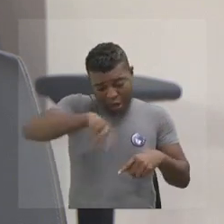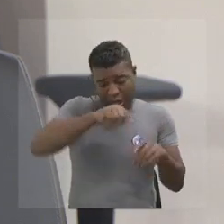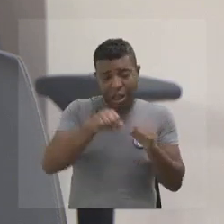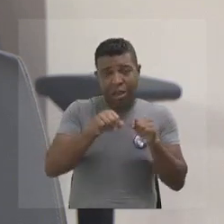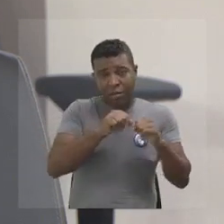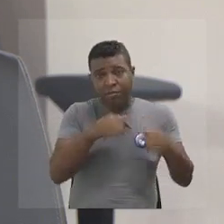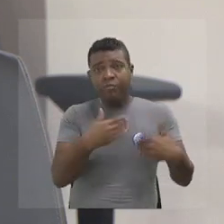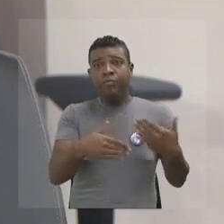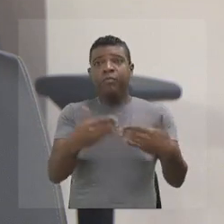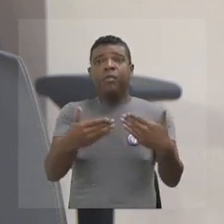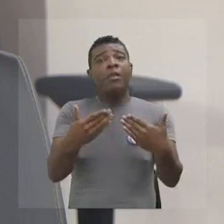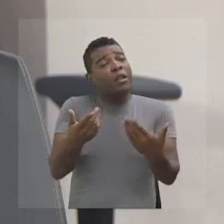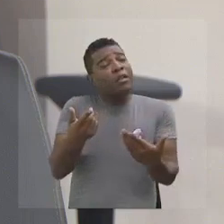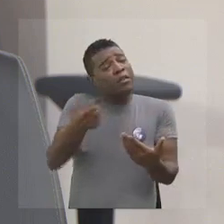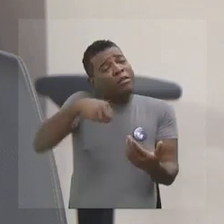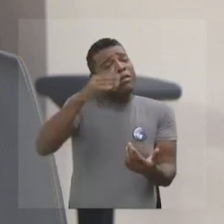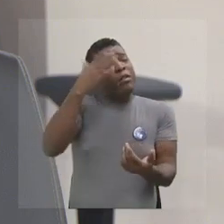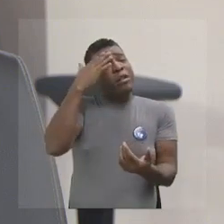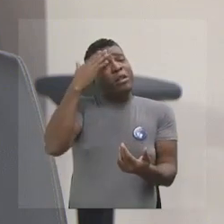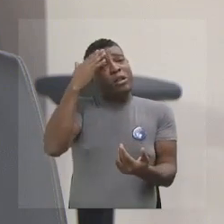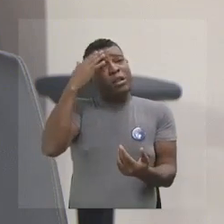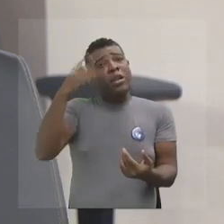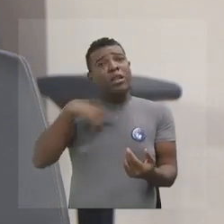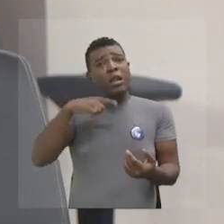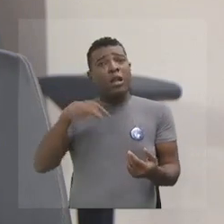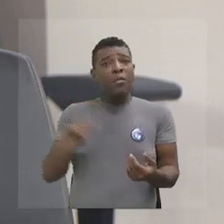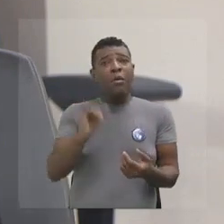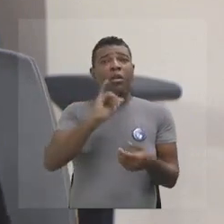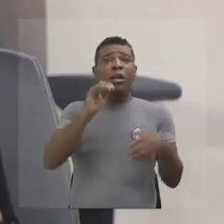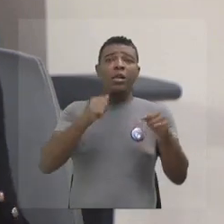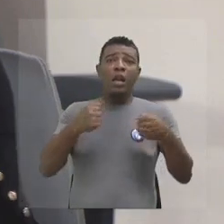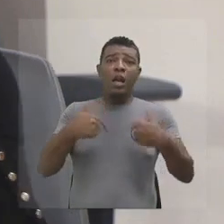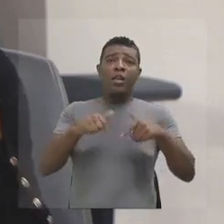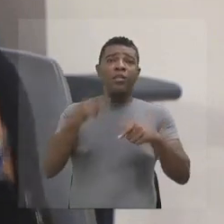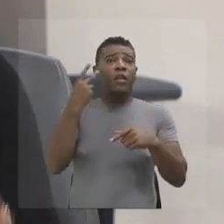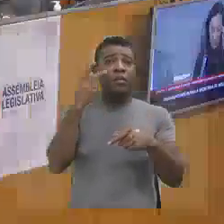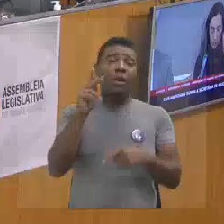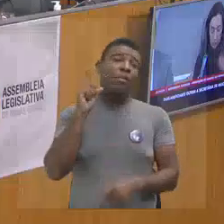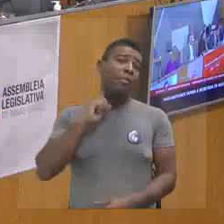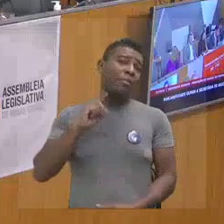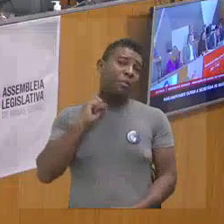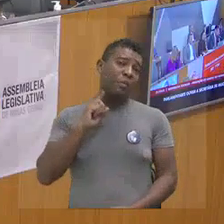Óbvio Nós também entendemos né da importância da atividade de Minas Gerais